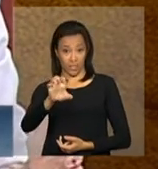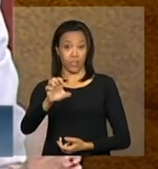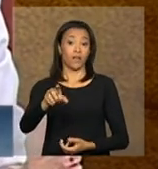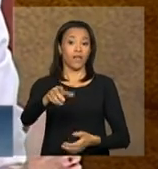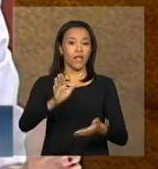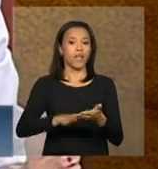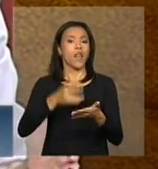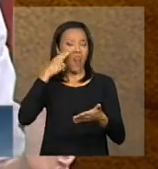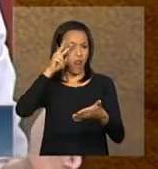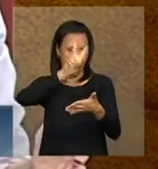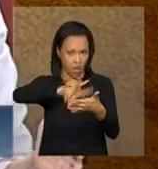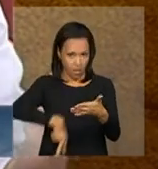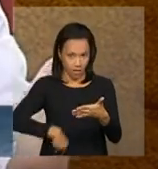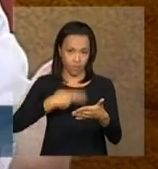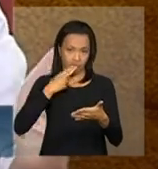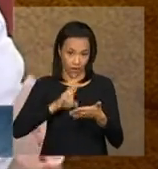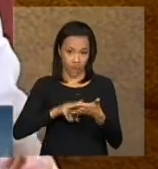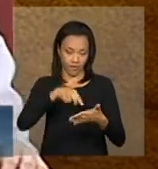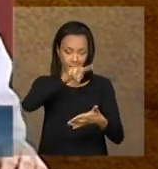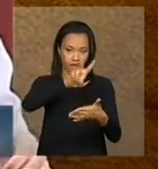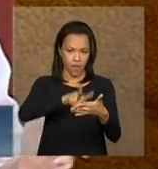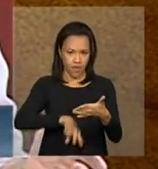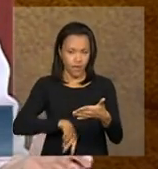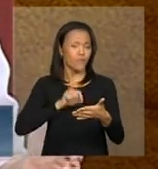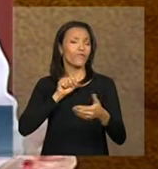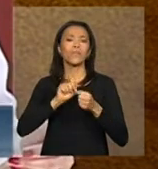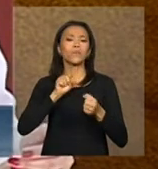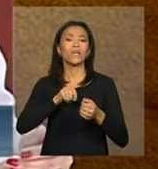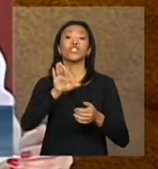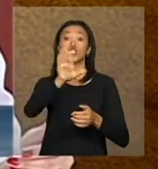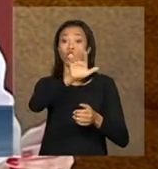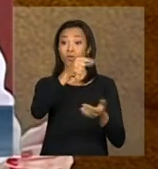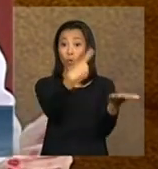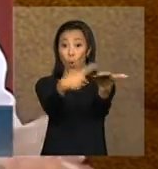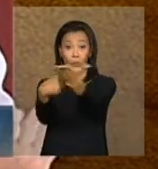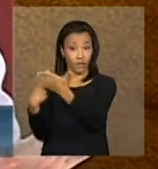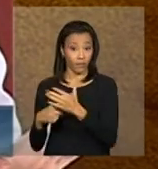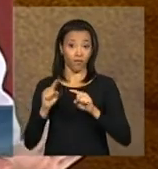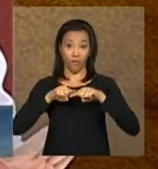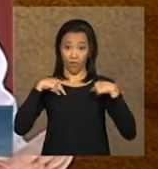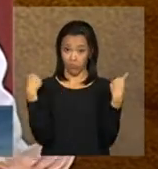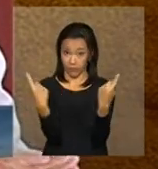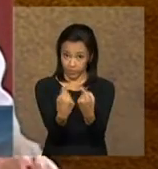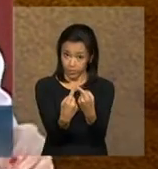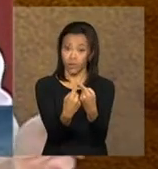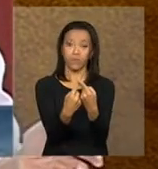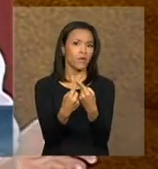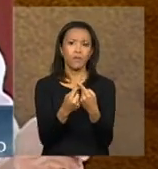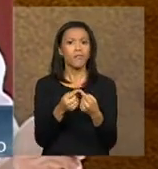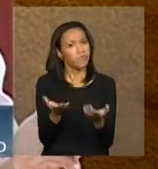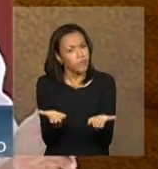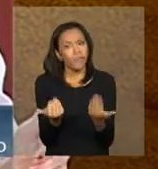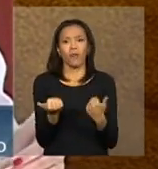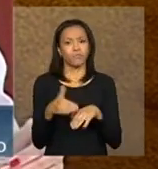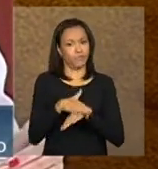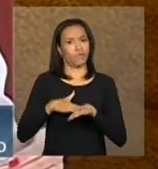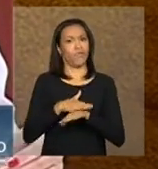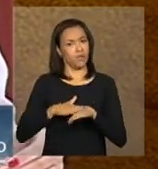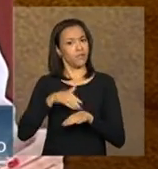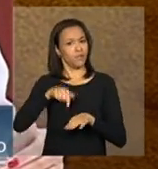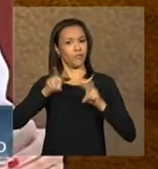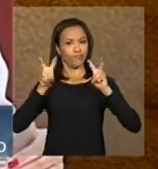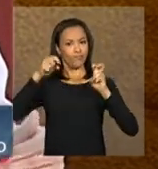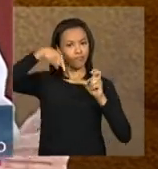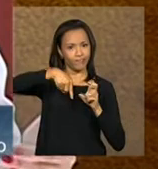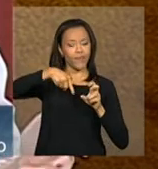o que, que nós vamos fazer? Falei, chama, né, chama uma reunião, não tem problema nenhum, e vamos conversar. Então, foi uma